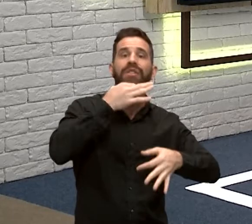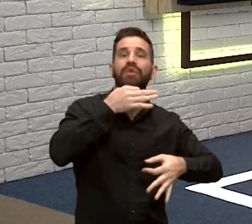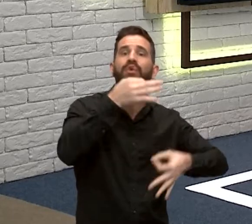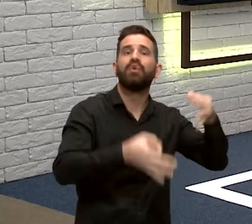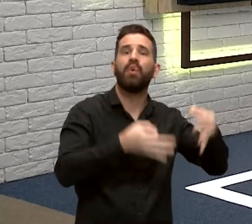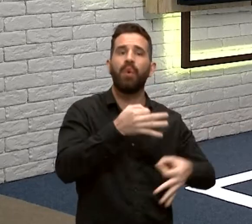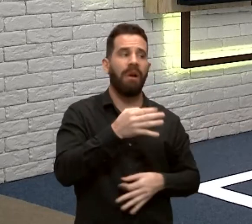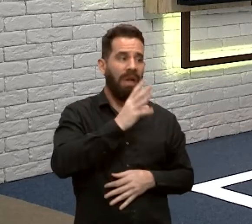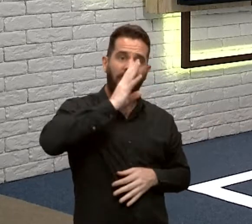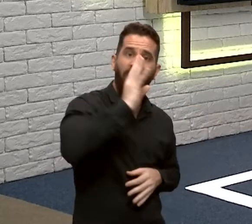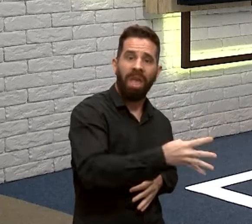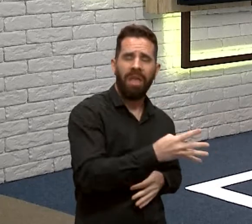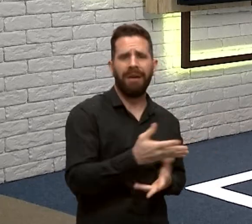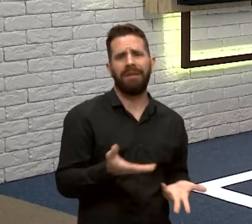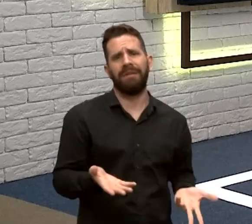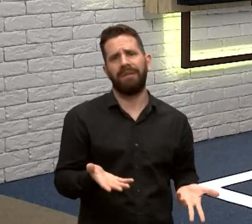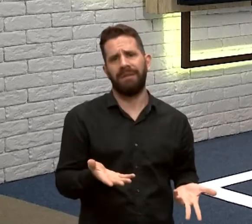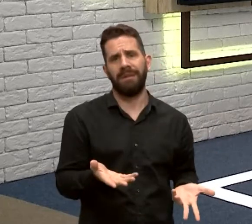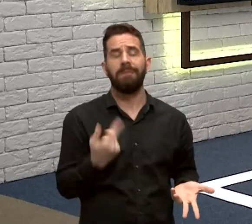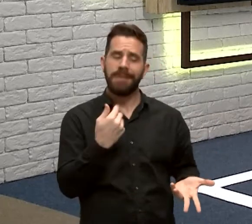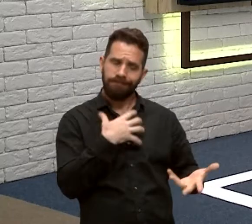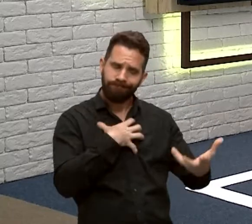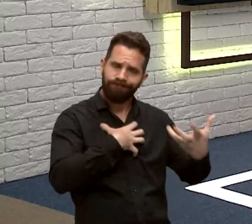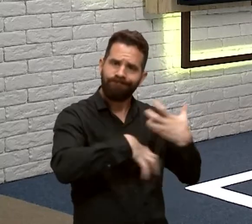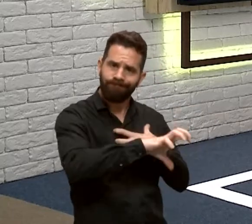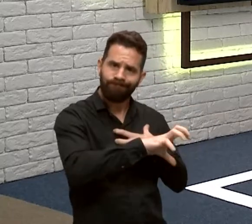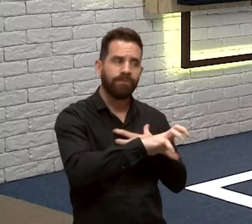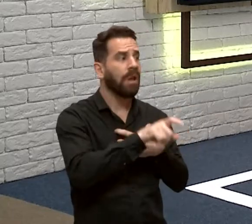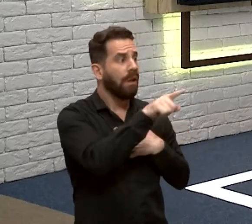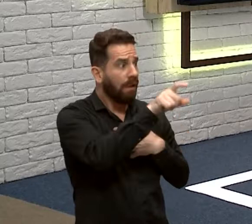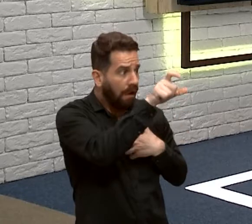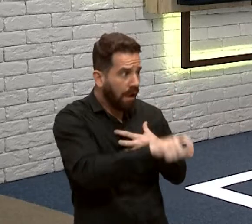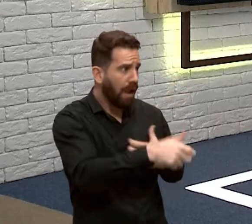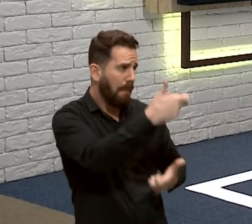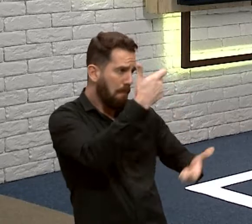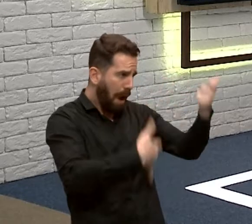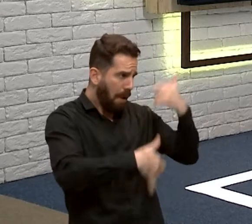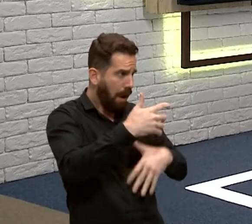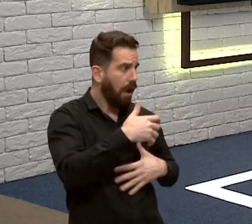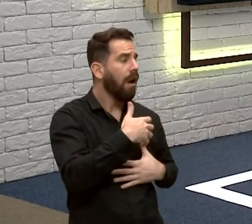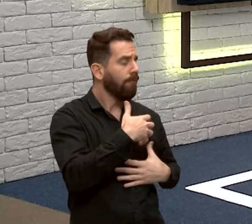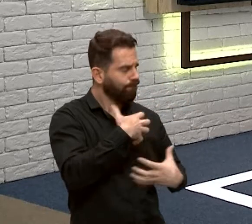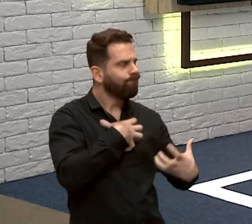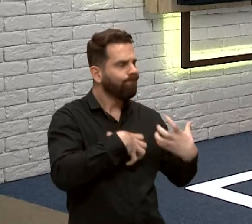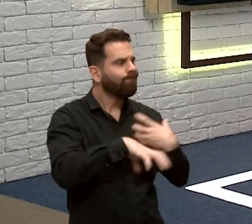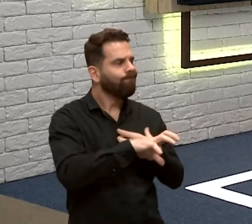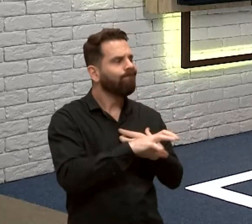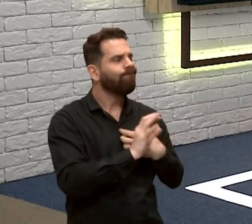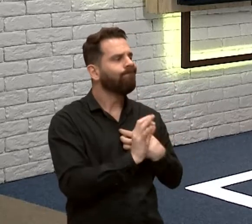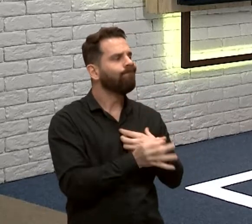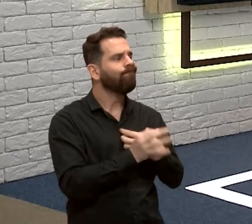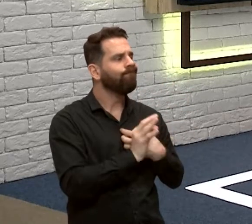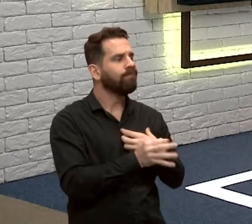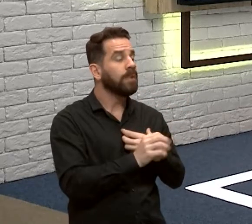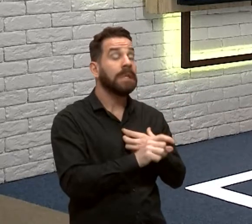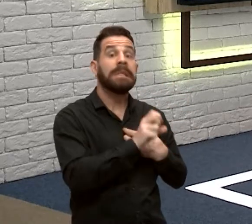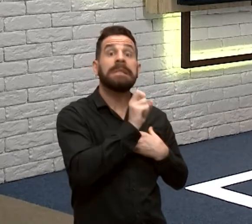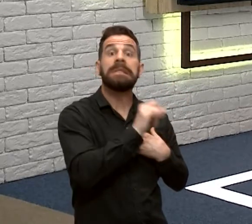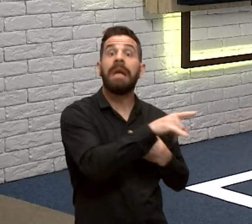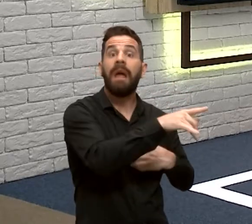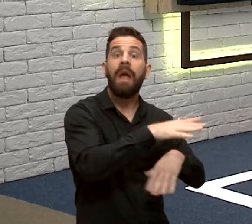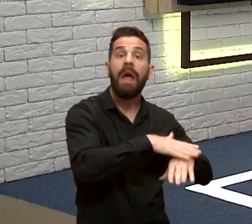ser empáticos ao que ele está trazendo, né? Se a pessoa pede para manter aquilo